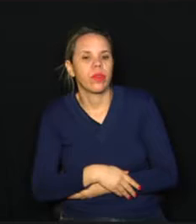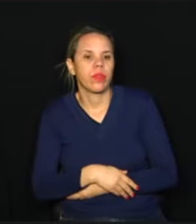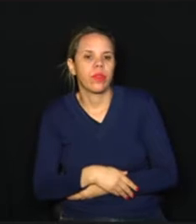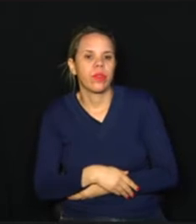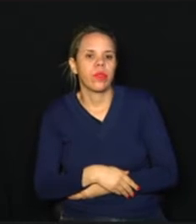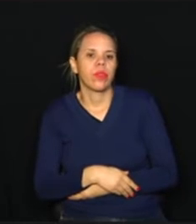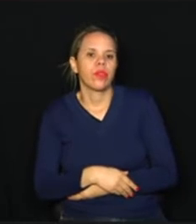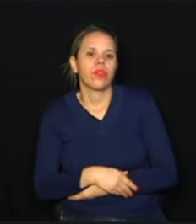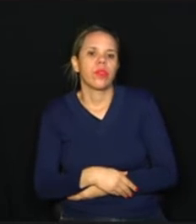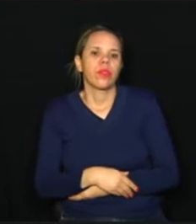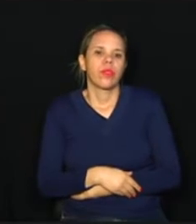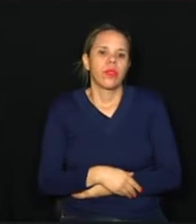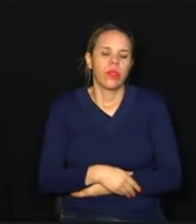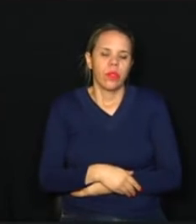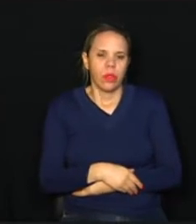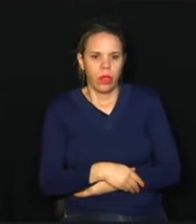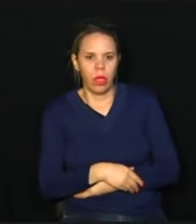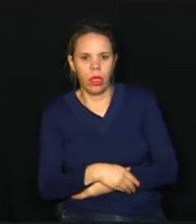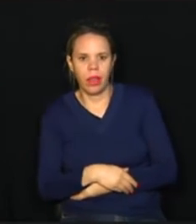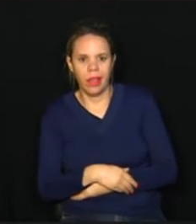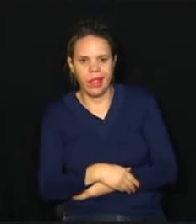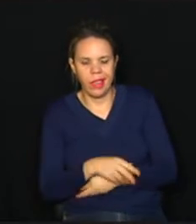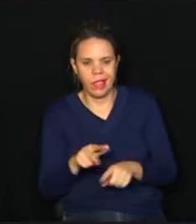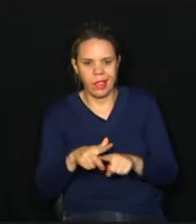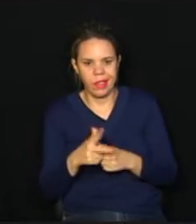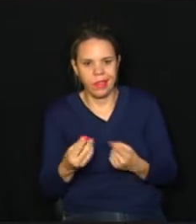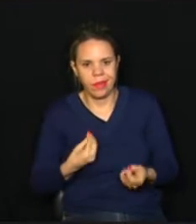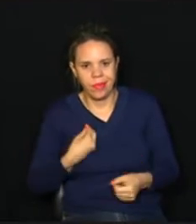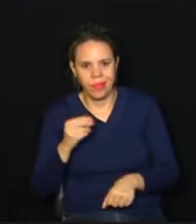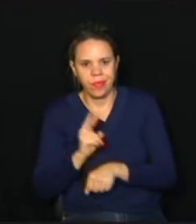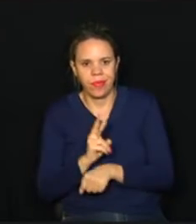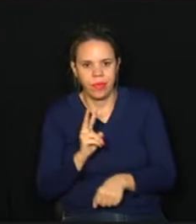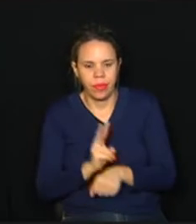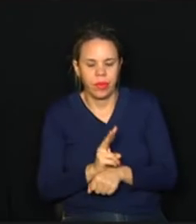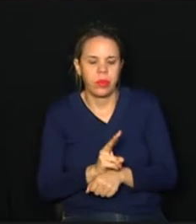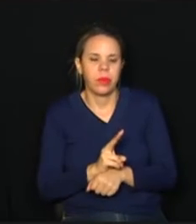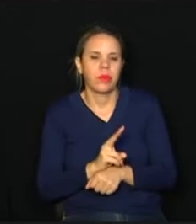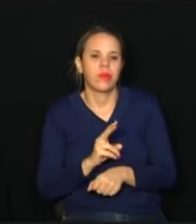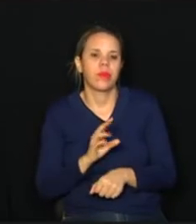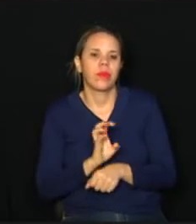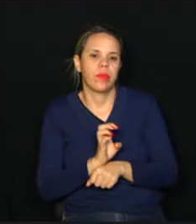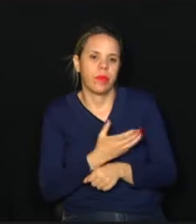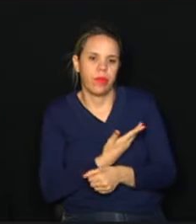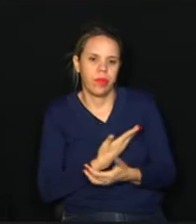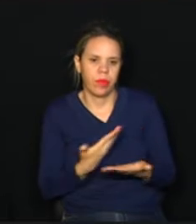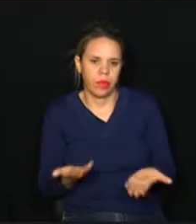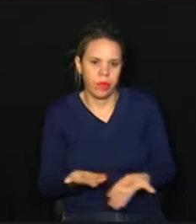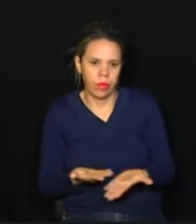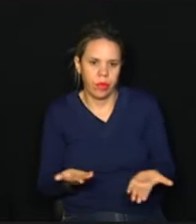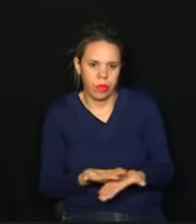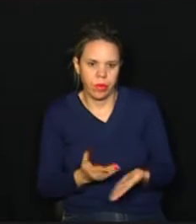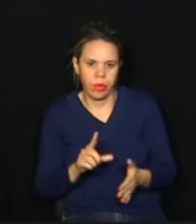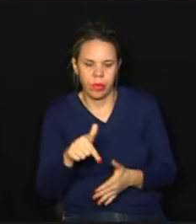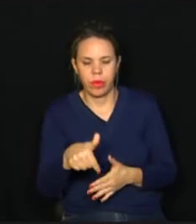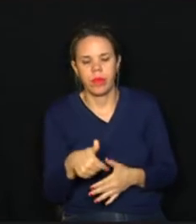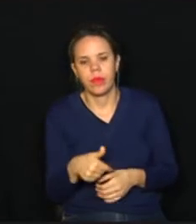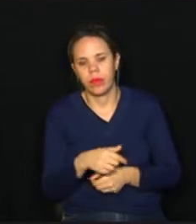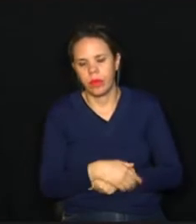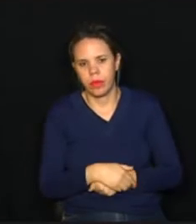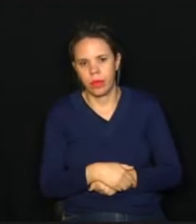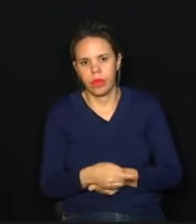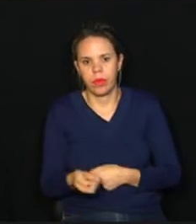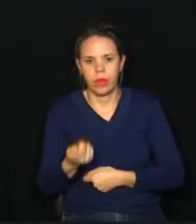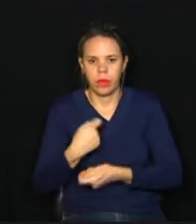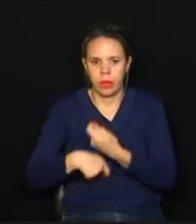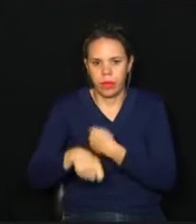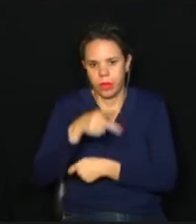primordial na manutenção da vida nesse estado. Então, agora, depois de passar da